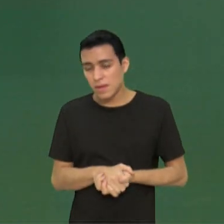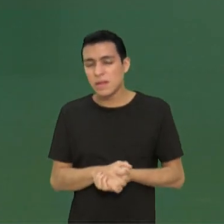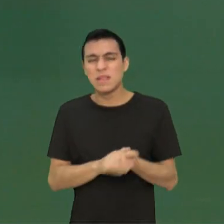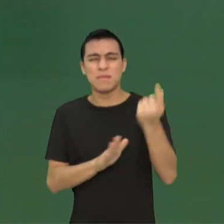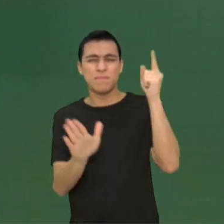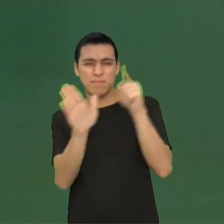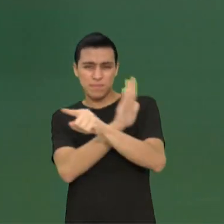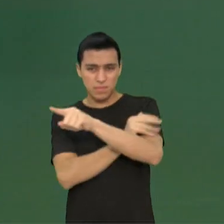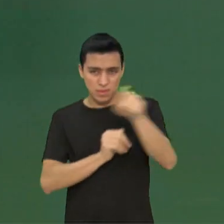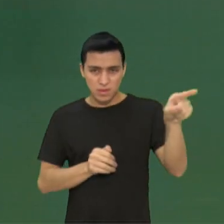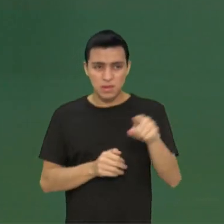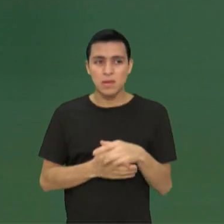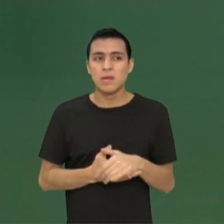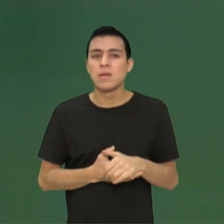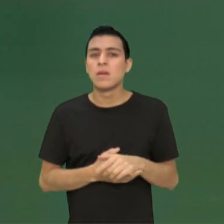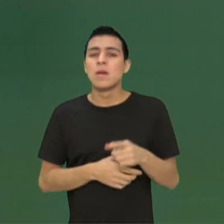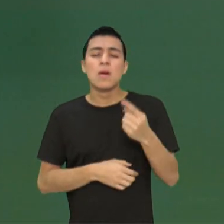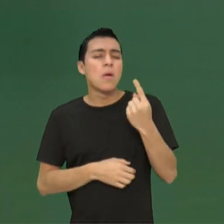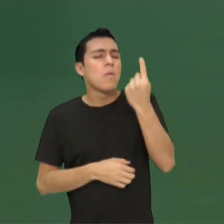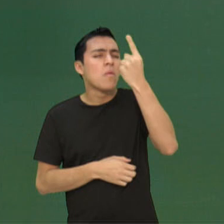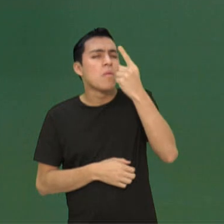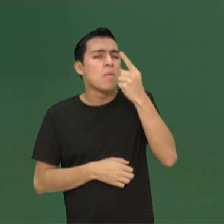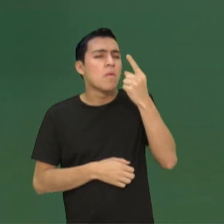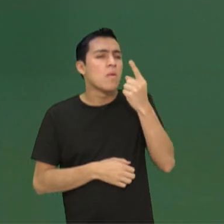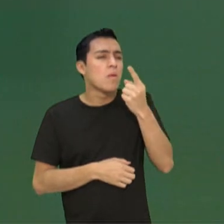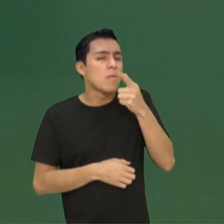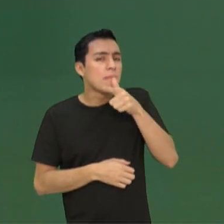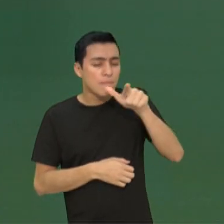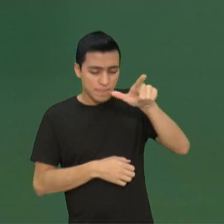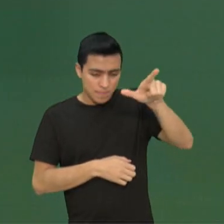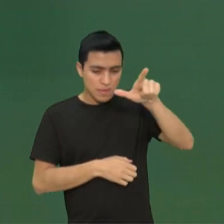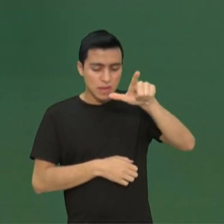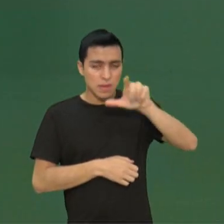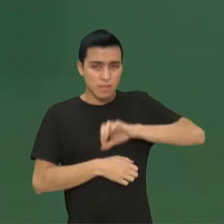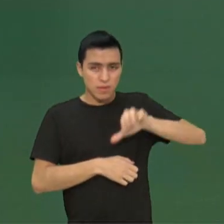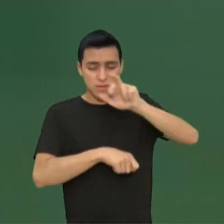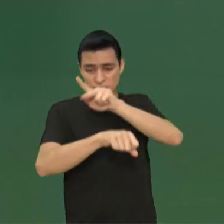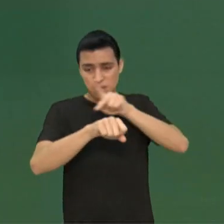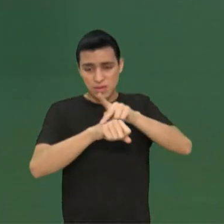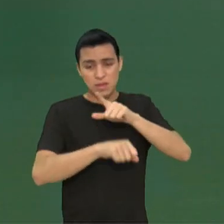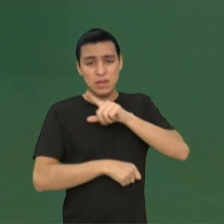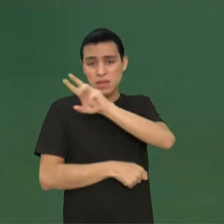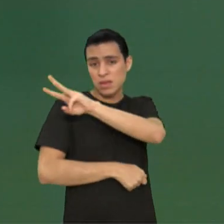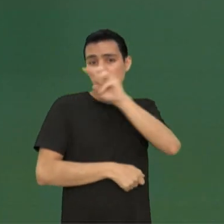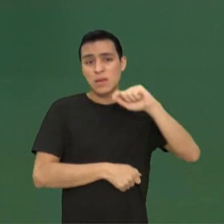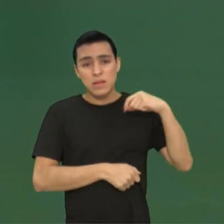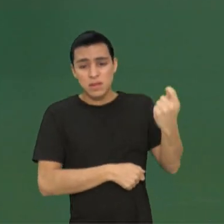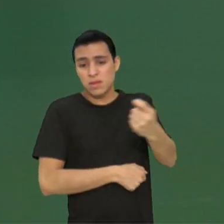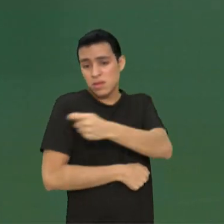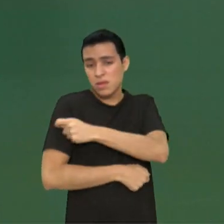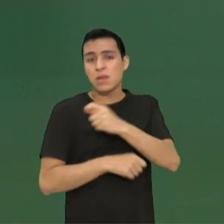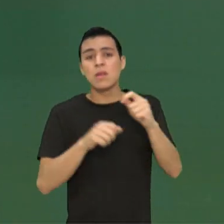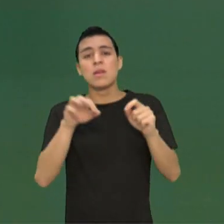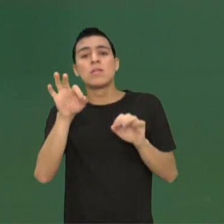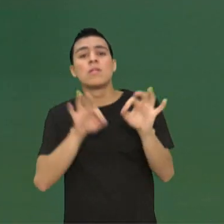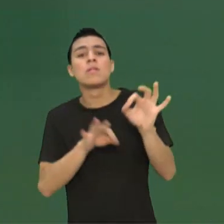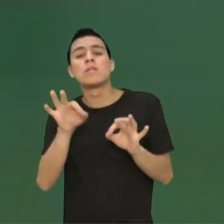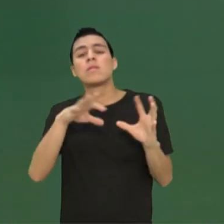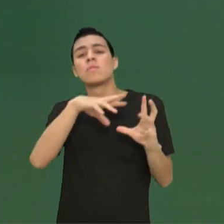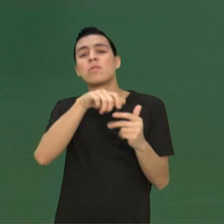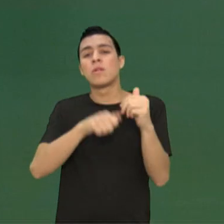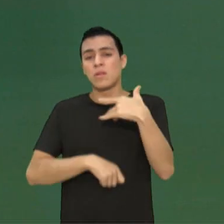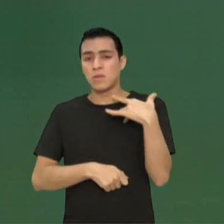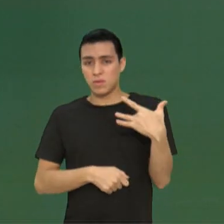Perguntinha para vocês. Qual o único país de língua portuguesa que tem um site na página sobre vacinas da Organização Mundial de